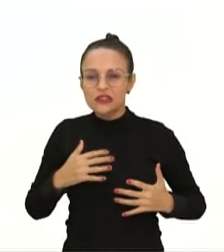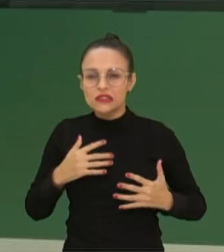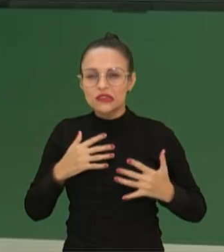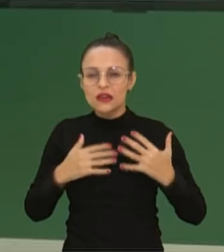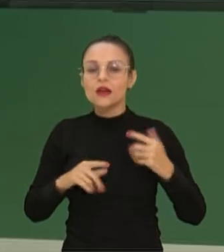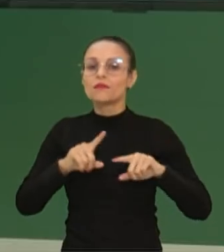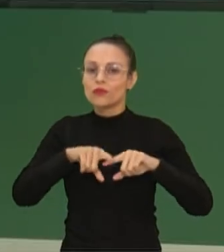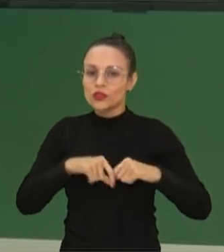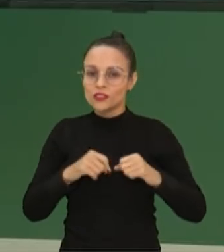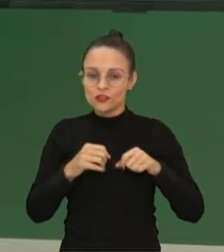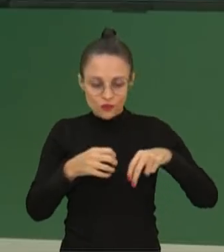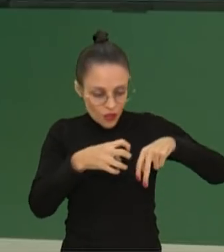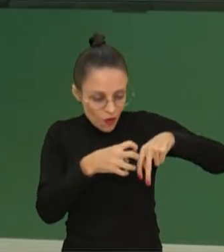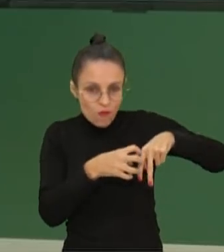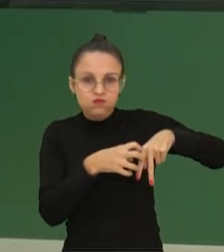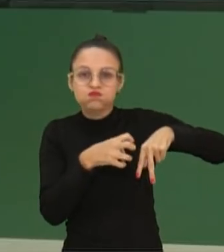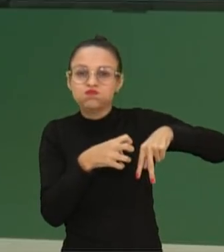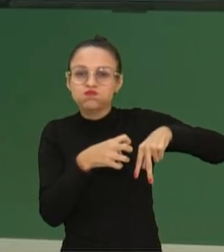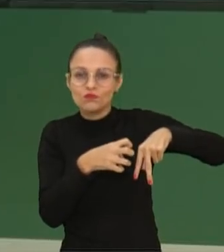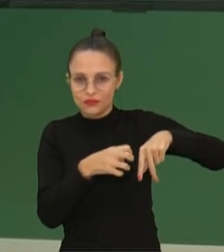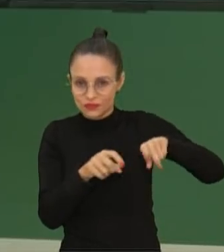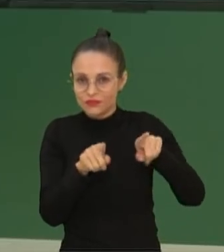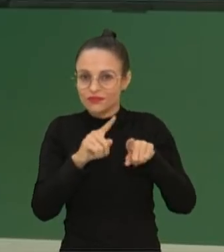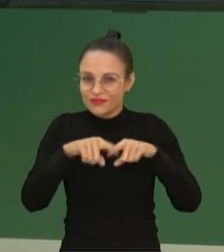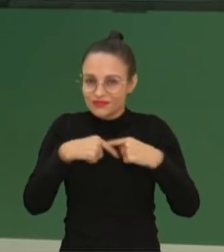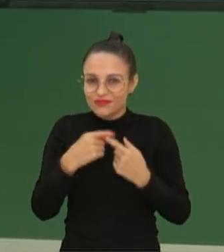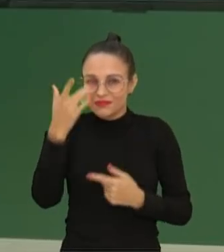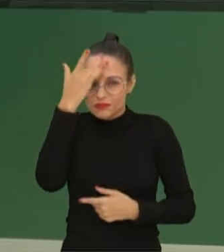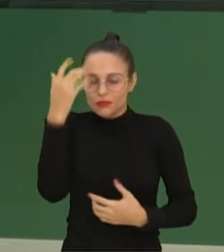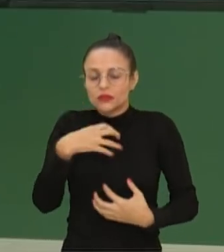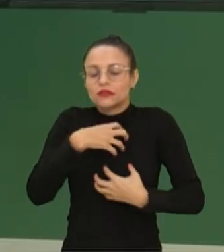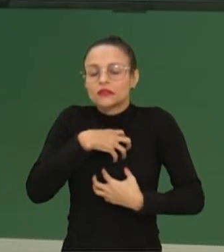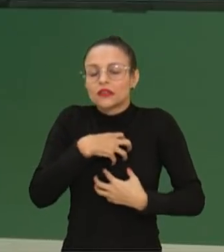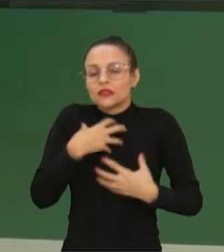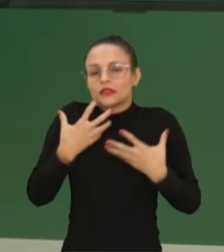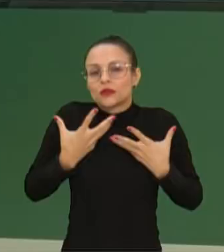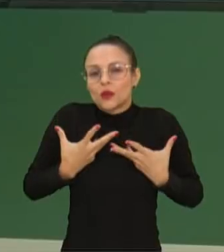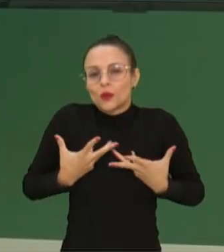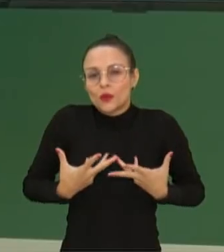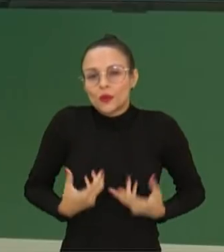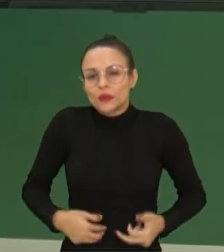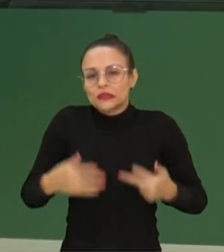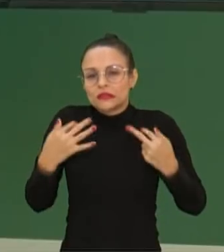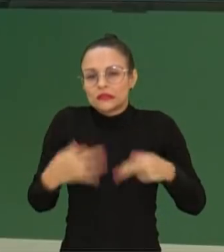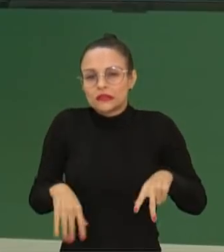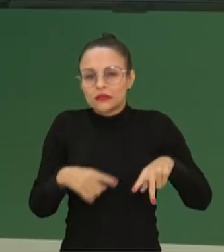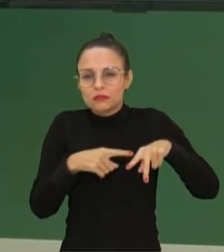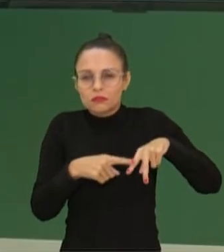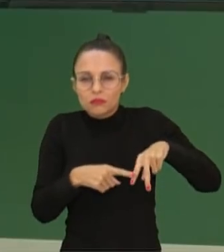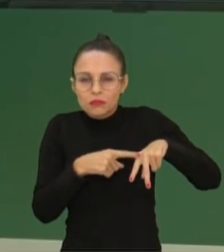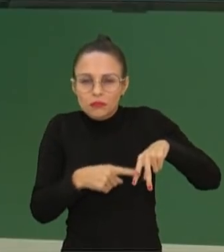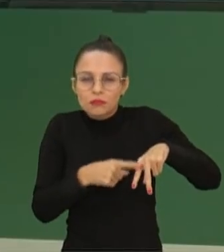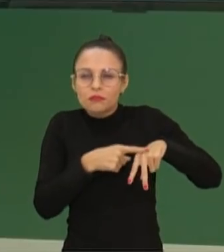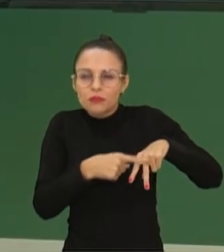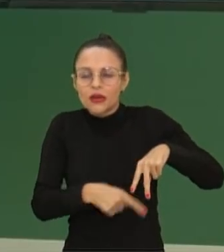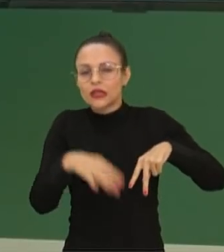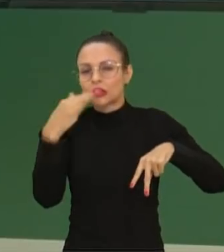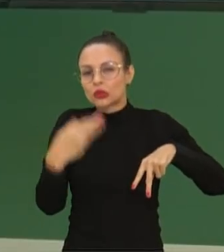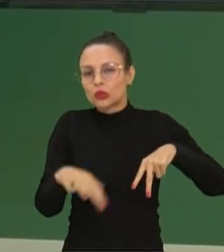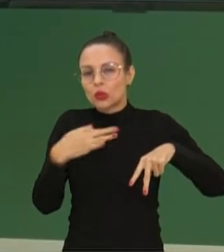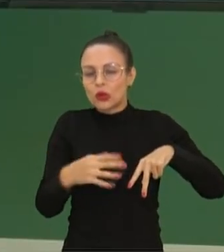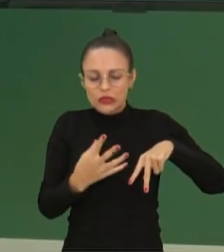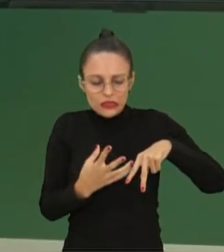um inchaço naquela região. Muitas vezes a pessoa sente um cansaço nas pernas, sente bastante dor, tipo